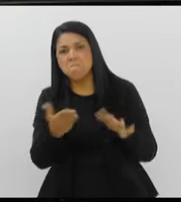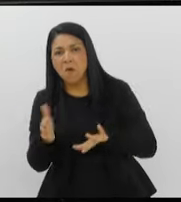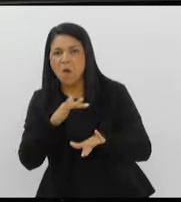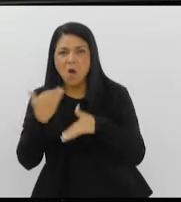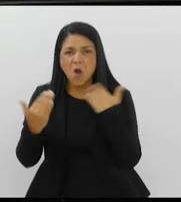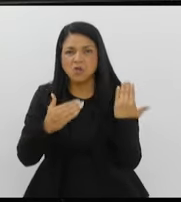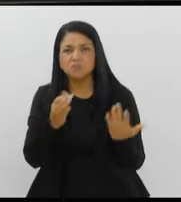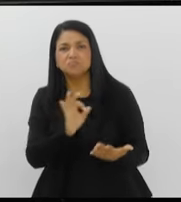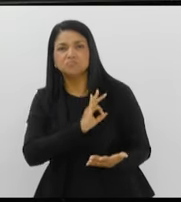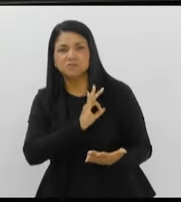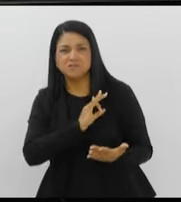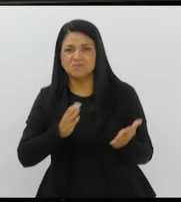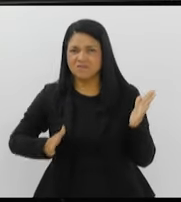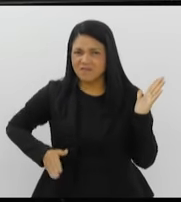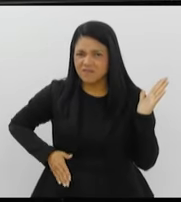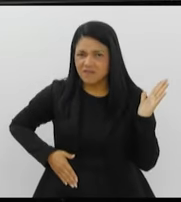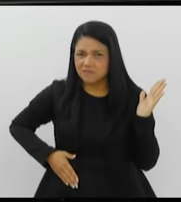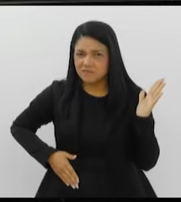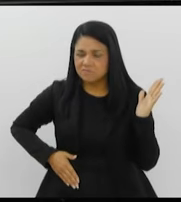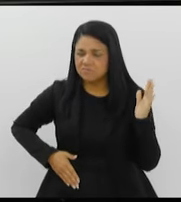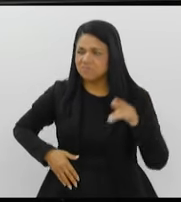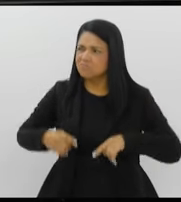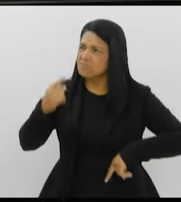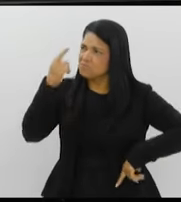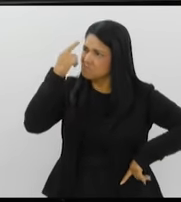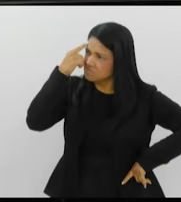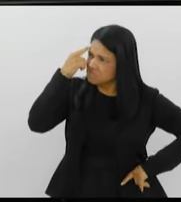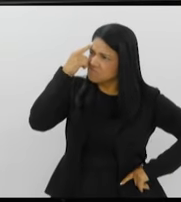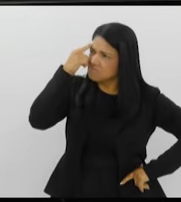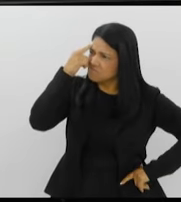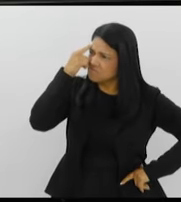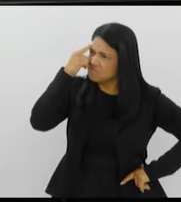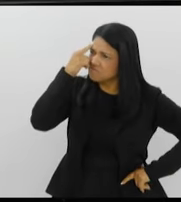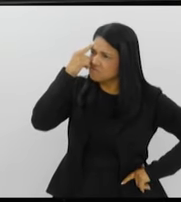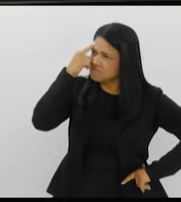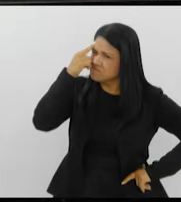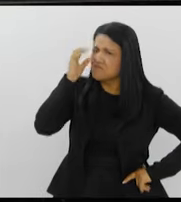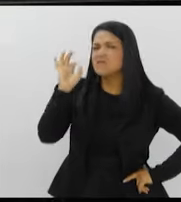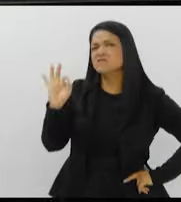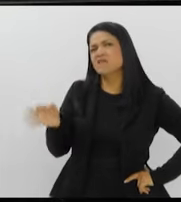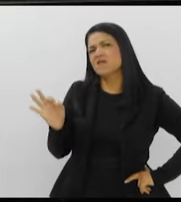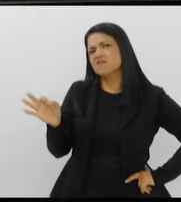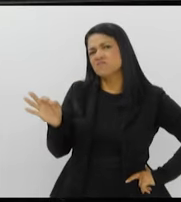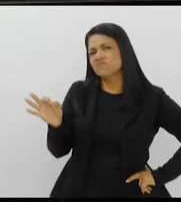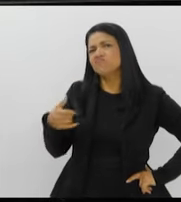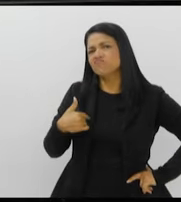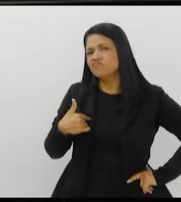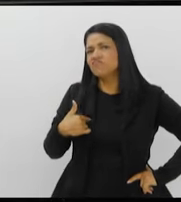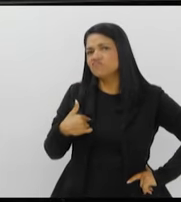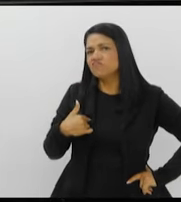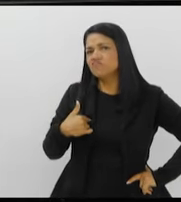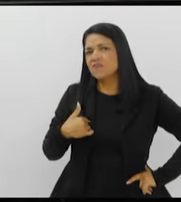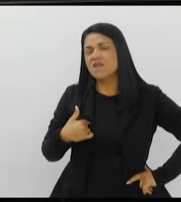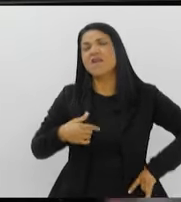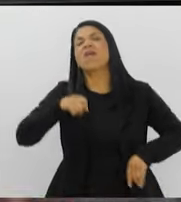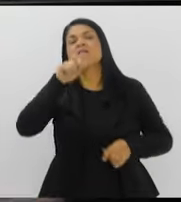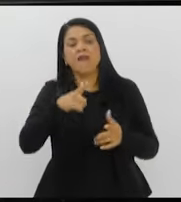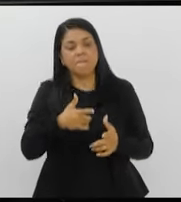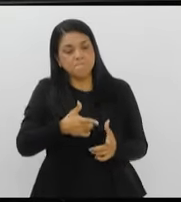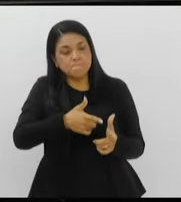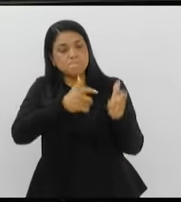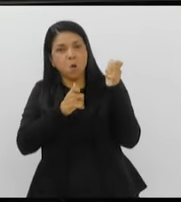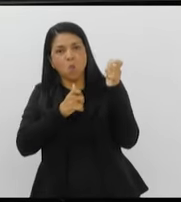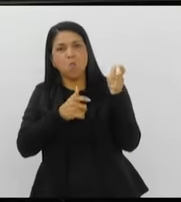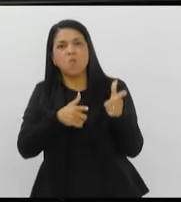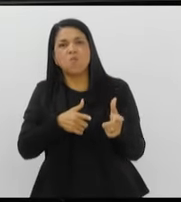De certa forma, eles estão certos, pensando bem agora. Porque quem puxou o gatilho do fuzil